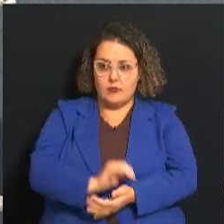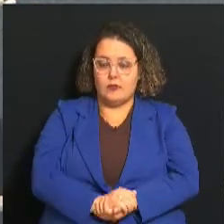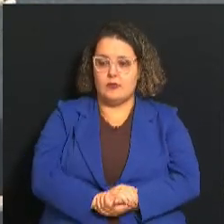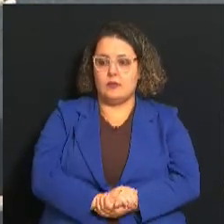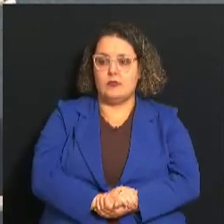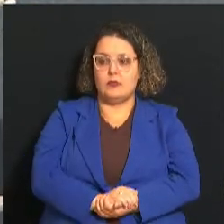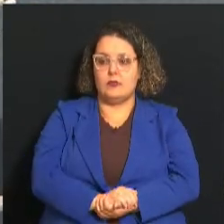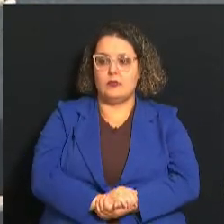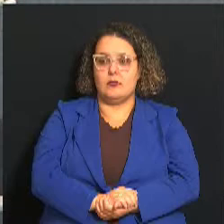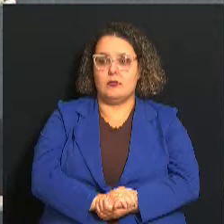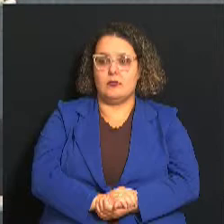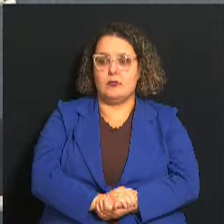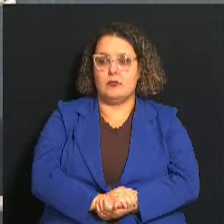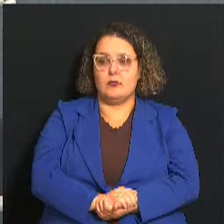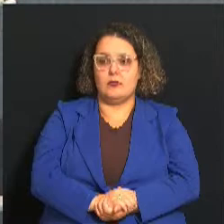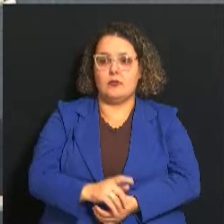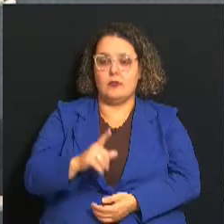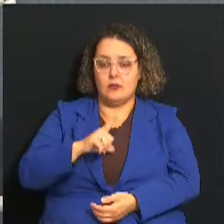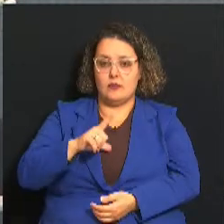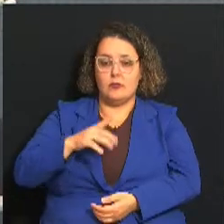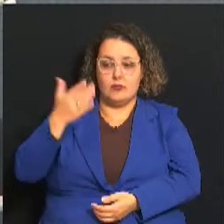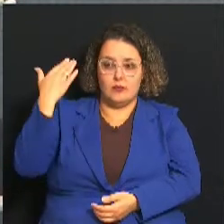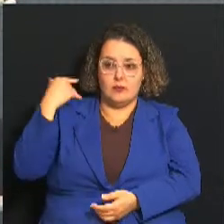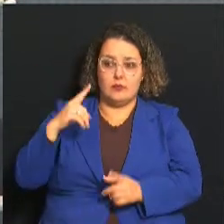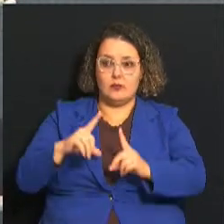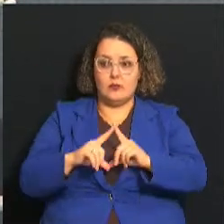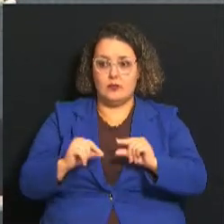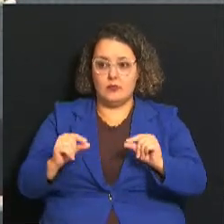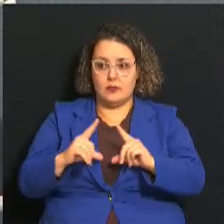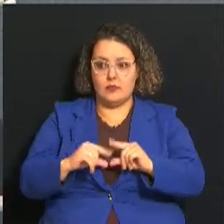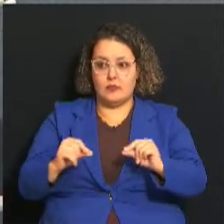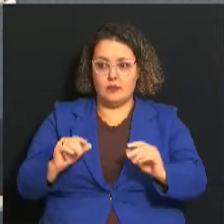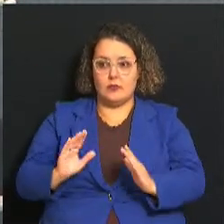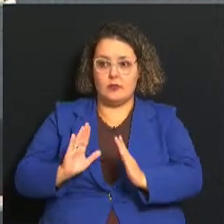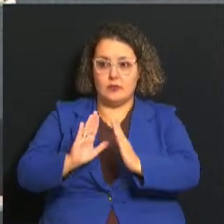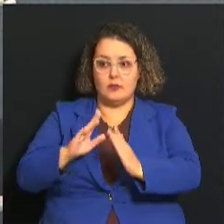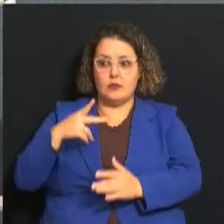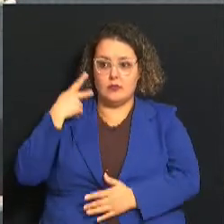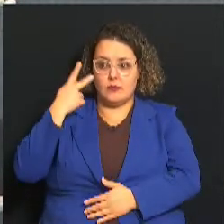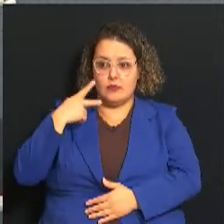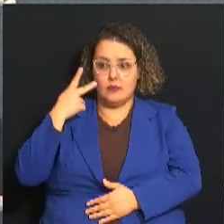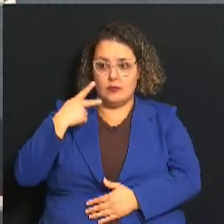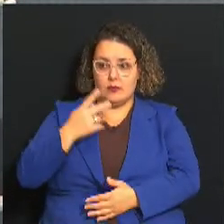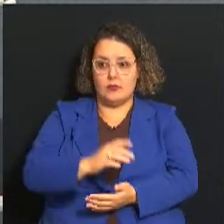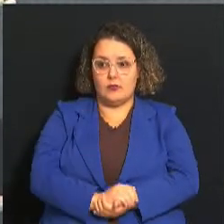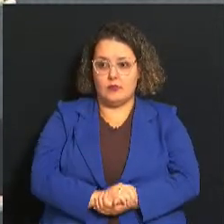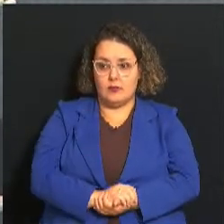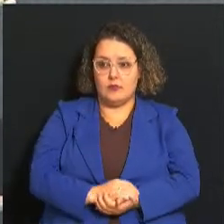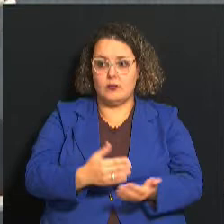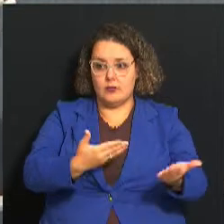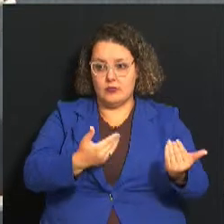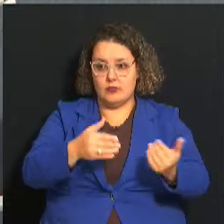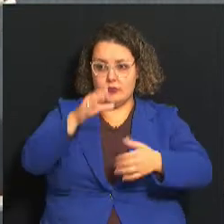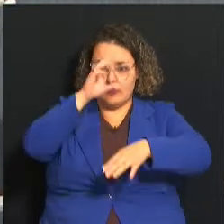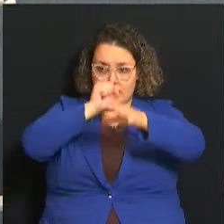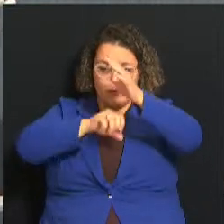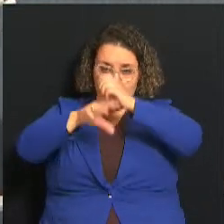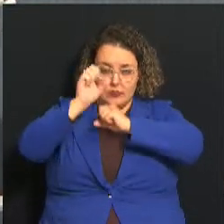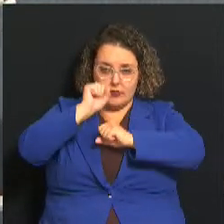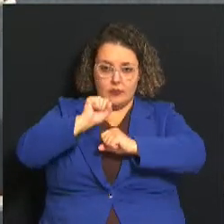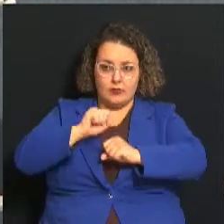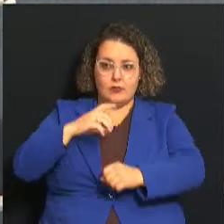gente teve, em Brasília, uma frente parlamentar do jovem aprendiz. O